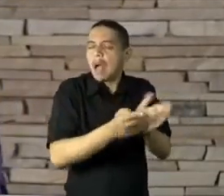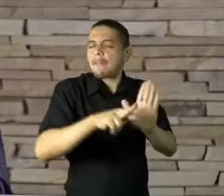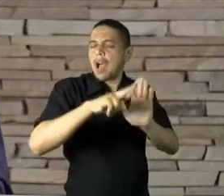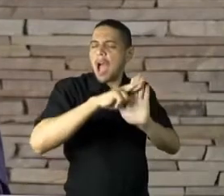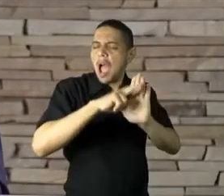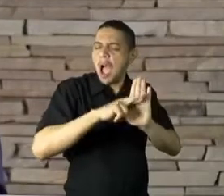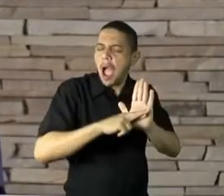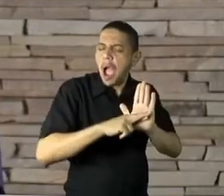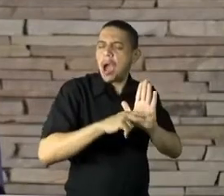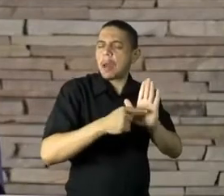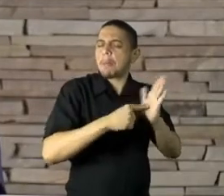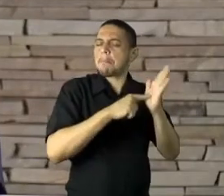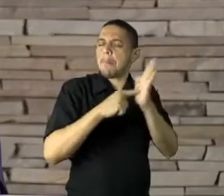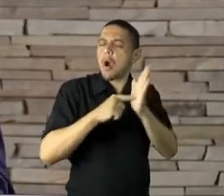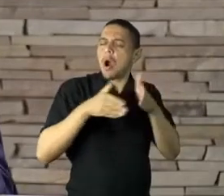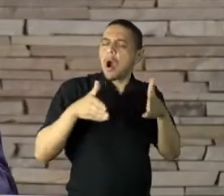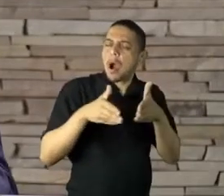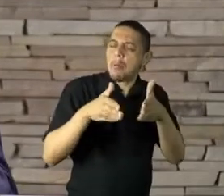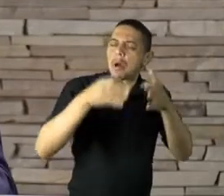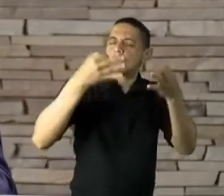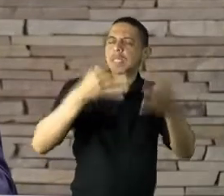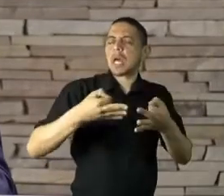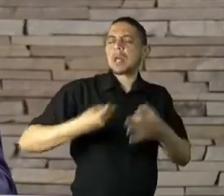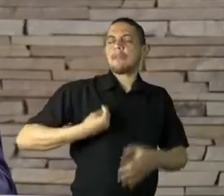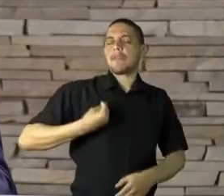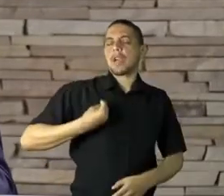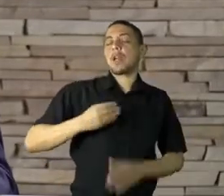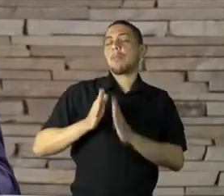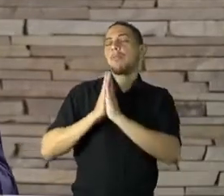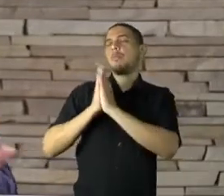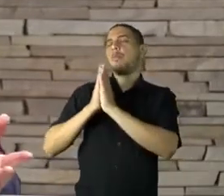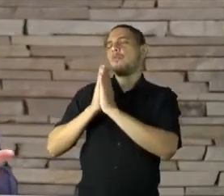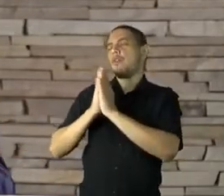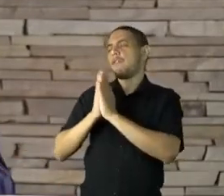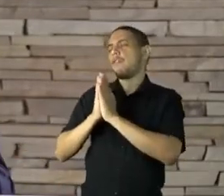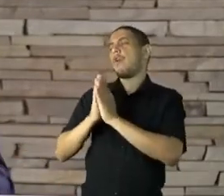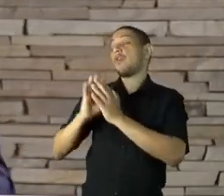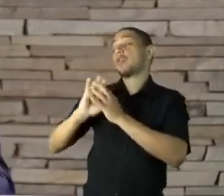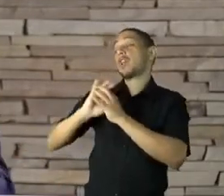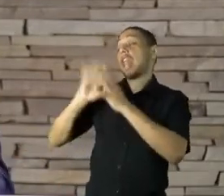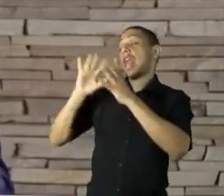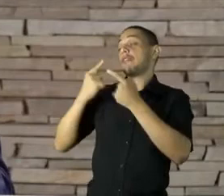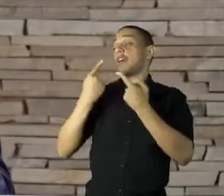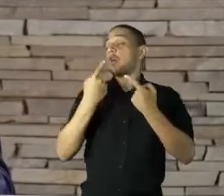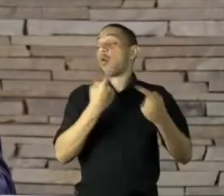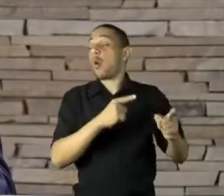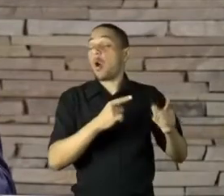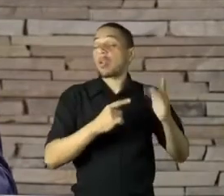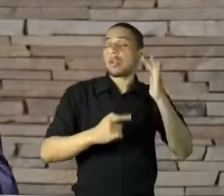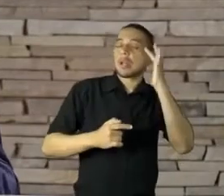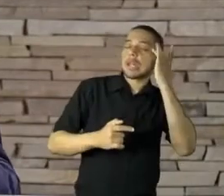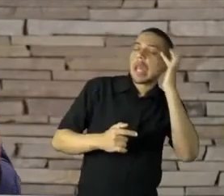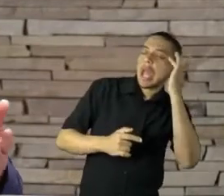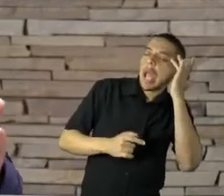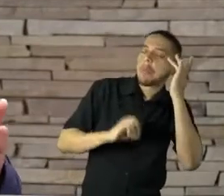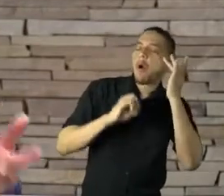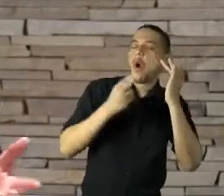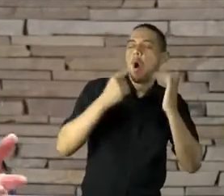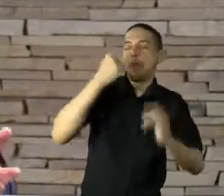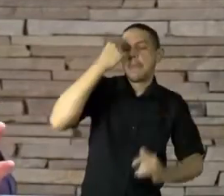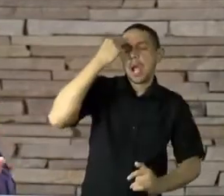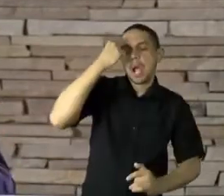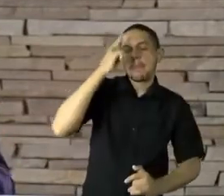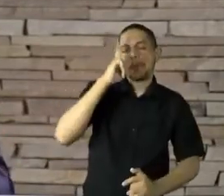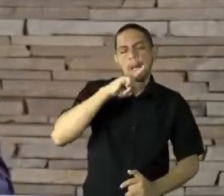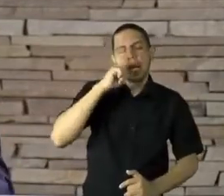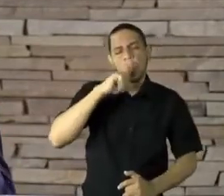bússola para nossa vida livra-nos o Deus dos achismos livra-nos o Deus de pensamentos